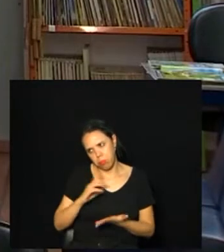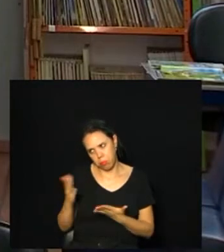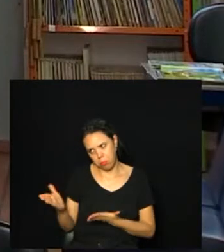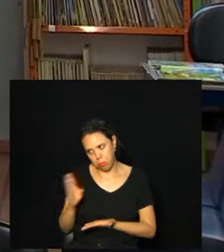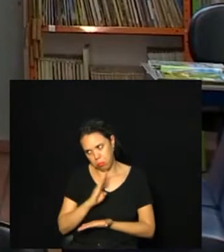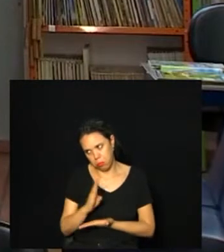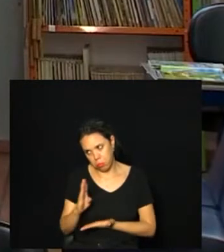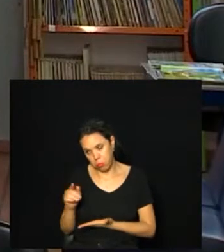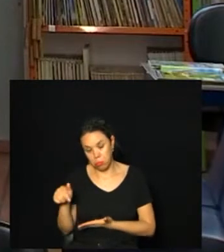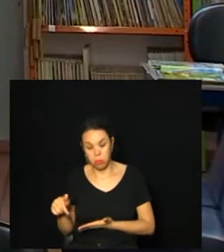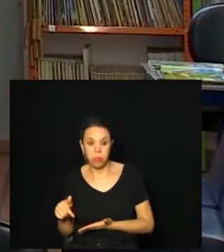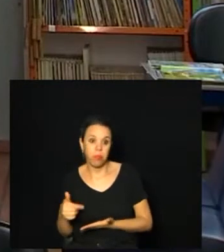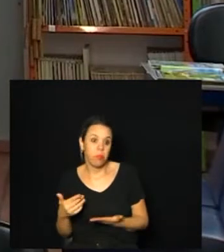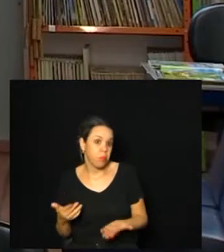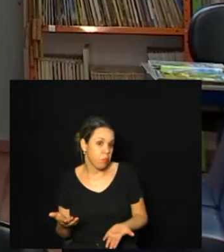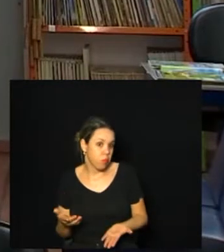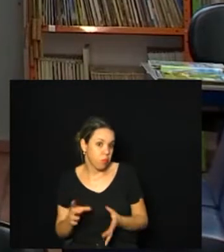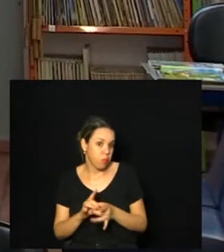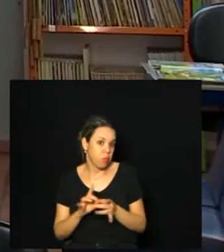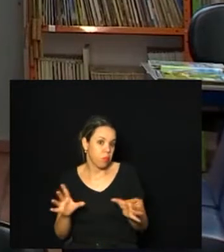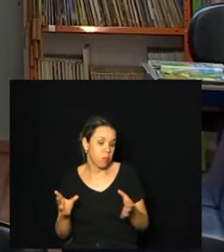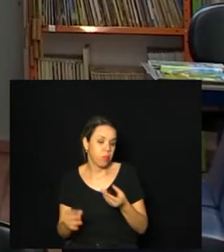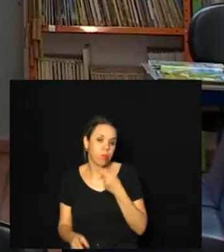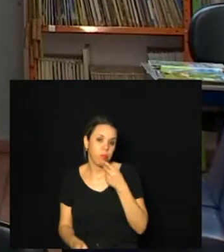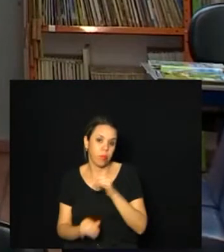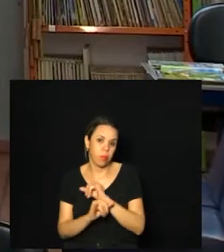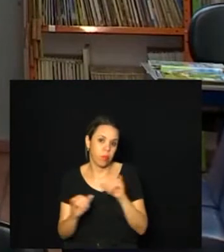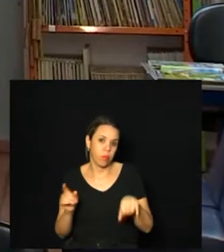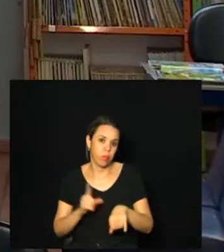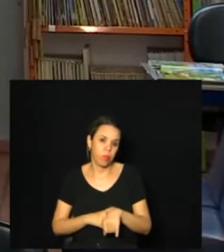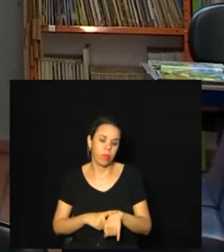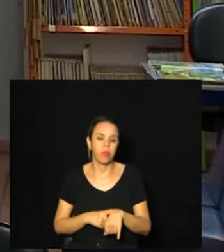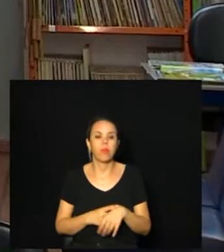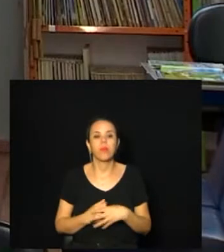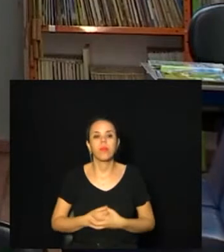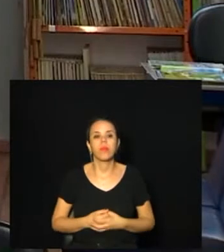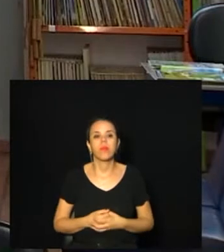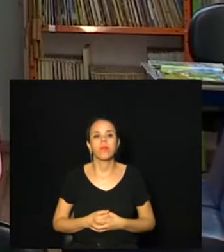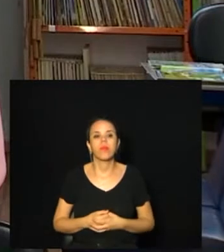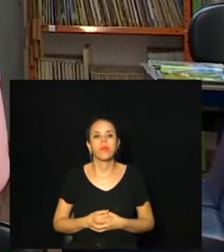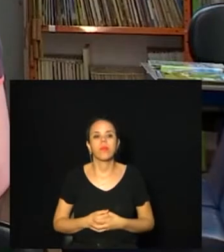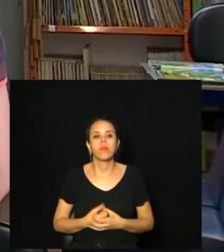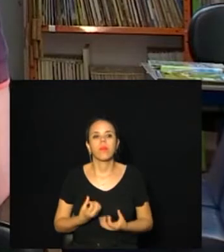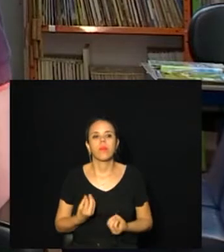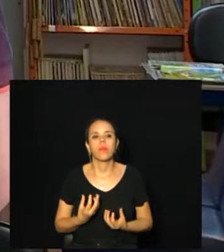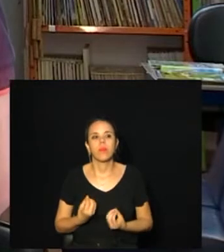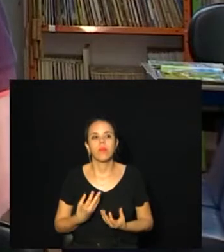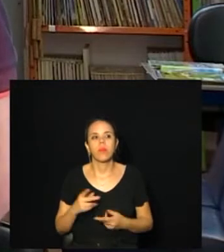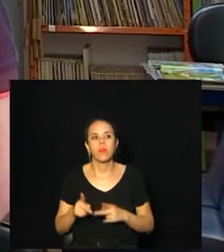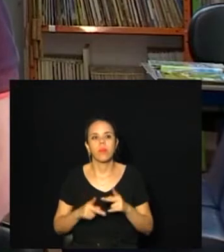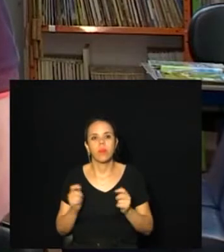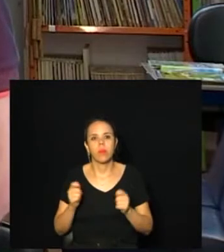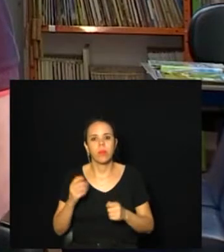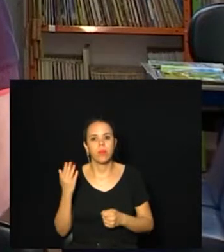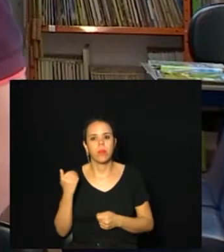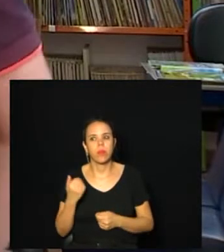existe essa biblioteca aqui. Então, vou deixar o espaço para você divulgar o horário de funcionamento e todas as informações que as pessoas puderem